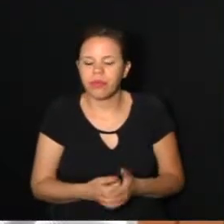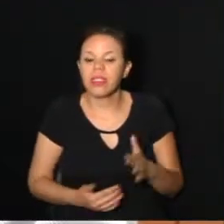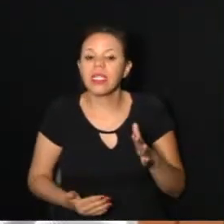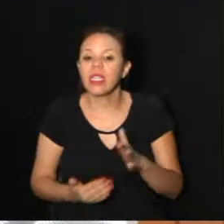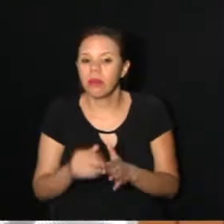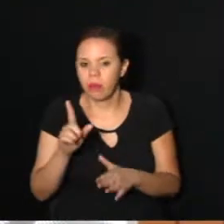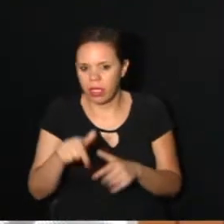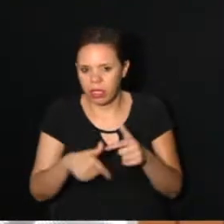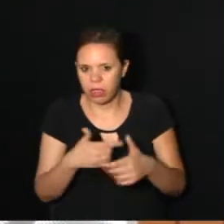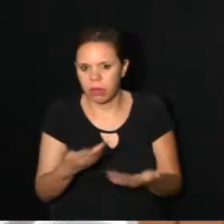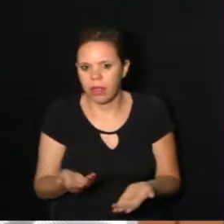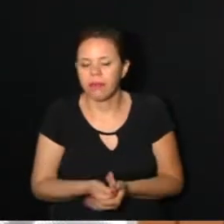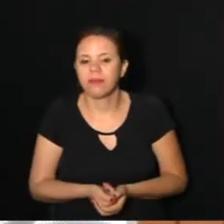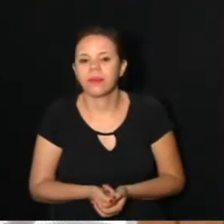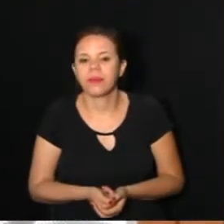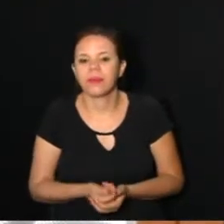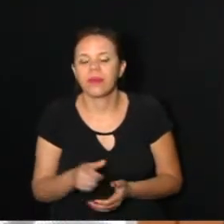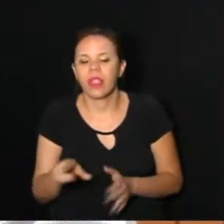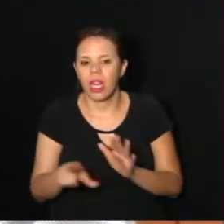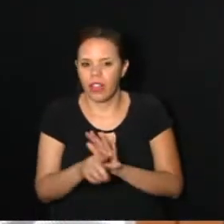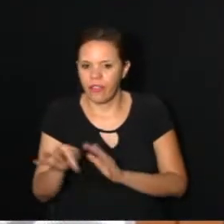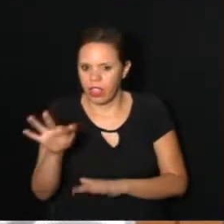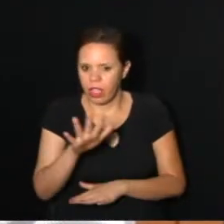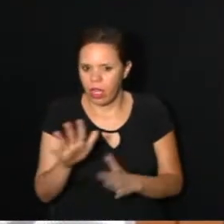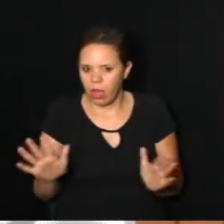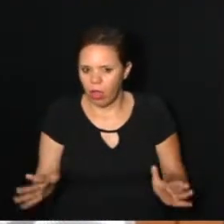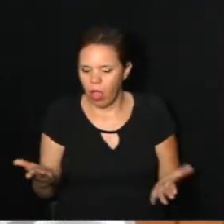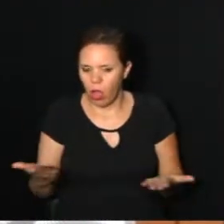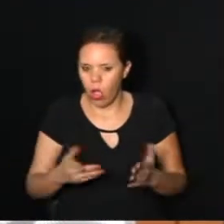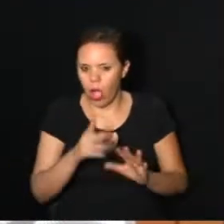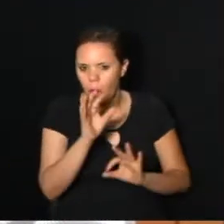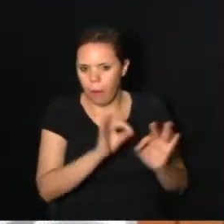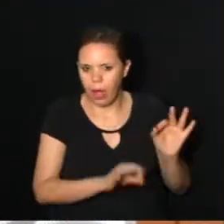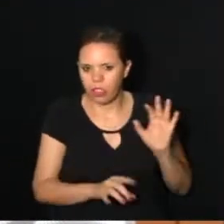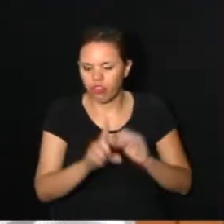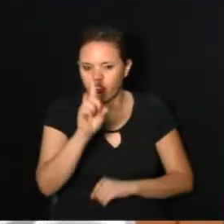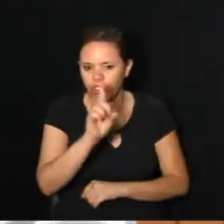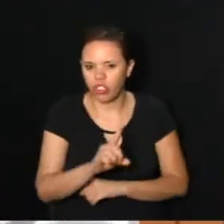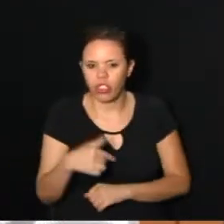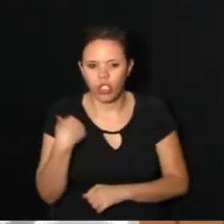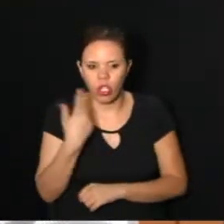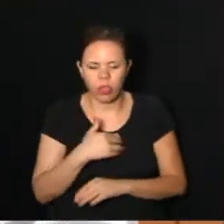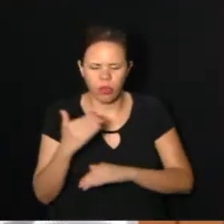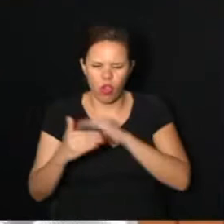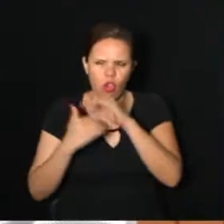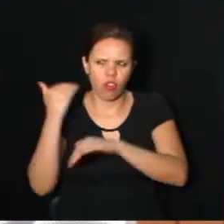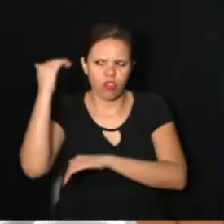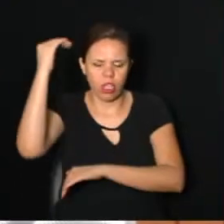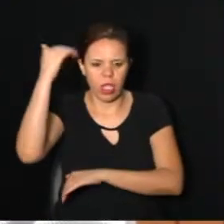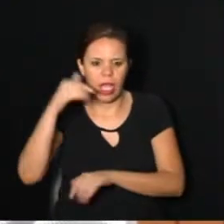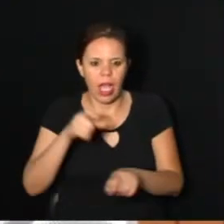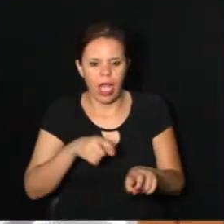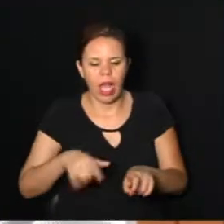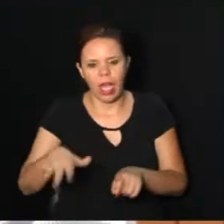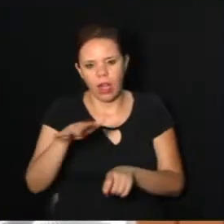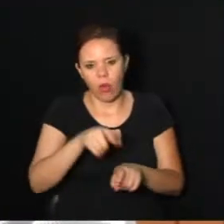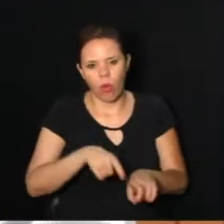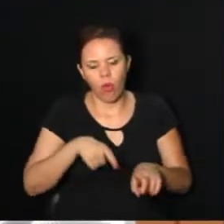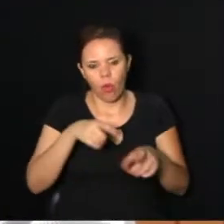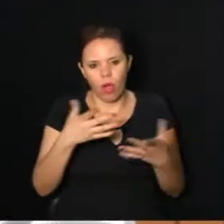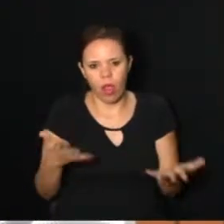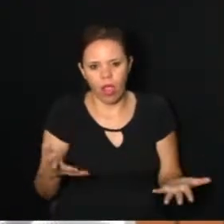essas atividades. Agora, com o plano diretor, nós estamos indo bem mais longe. A área rural, se